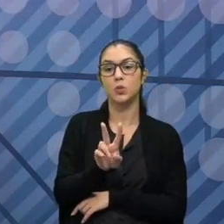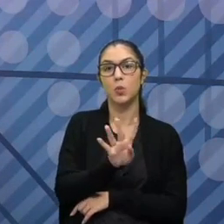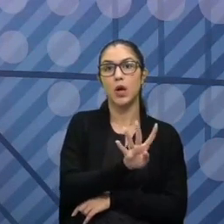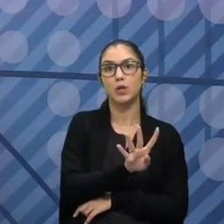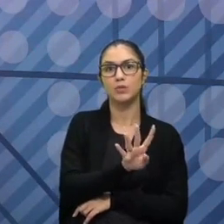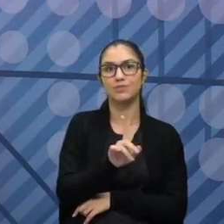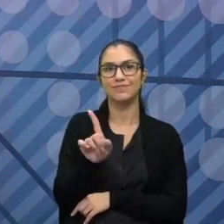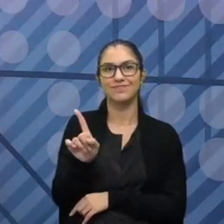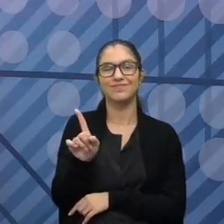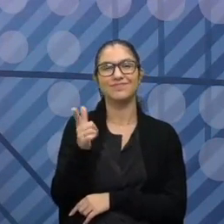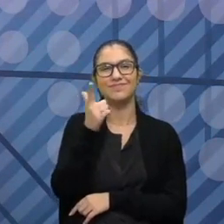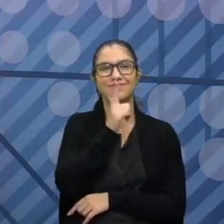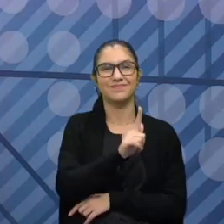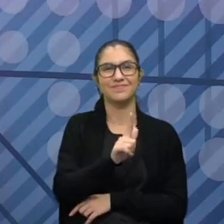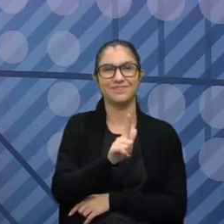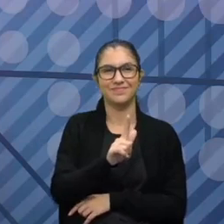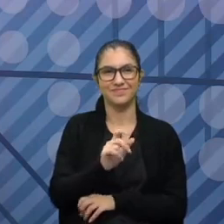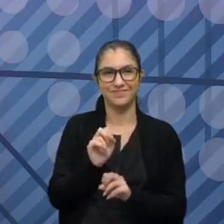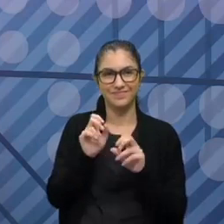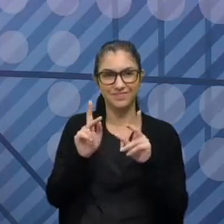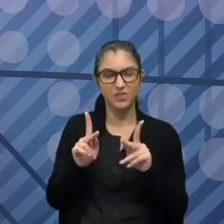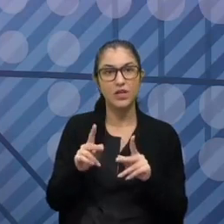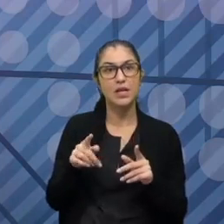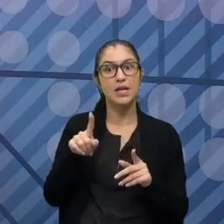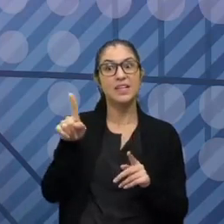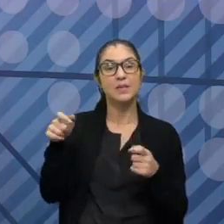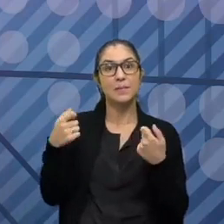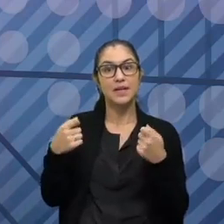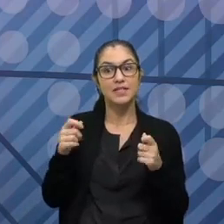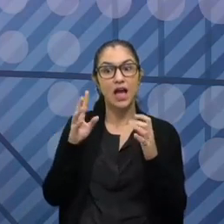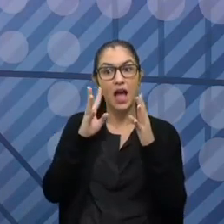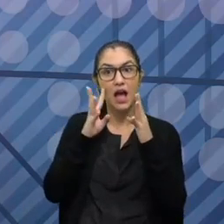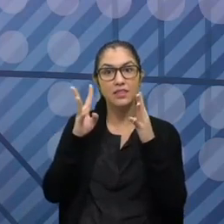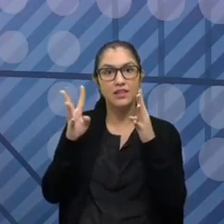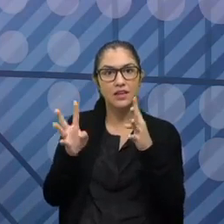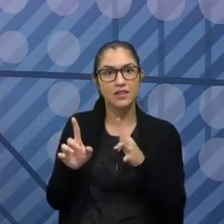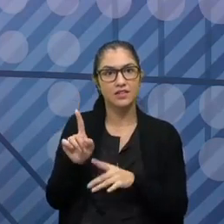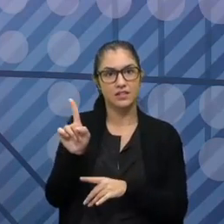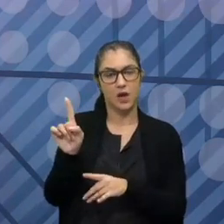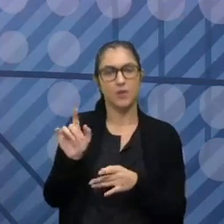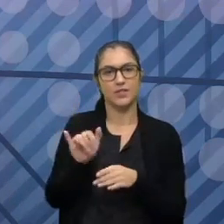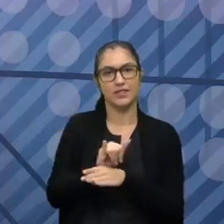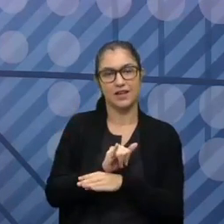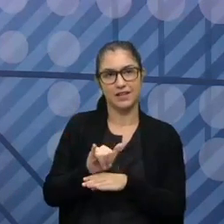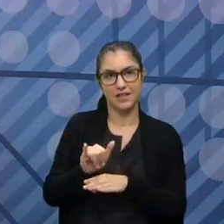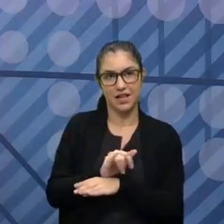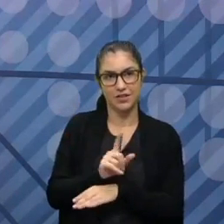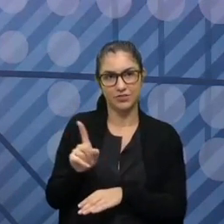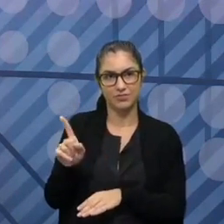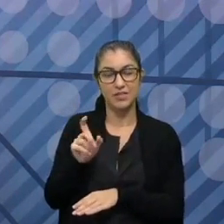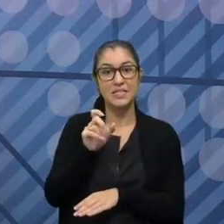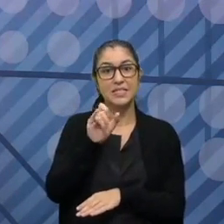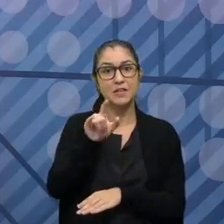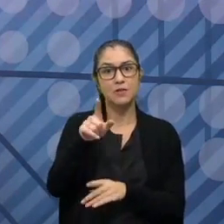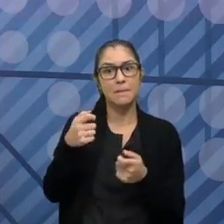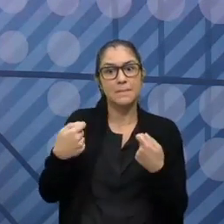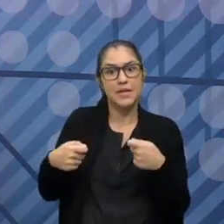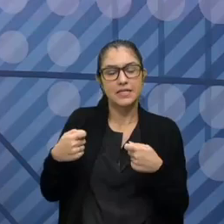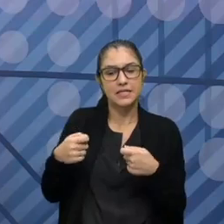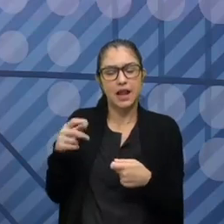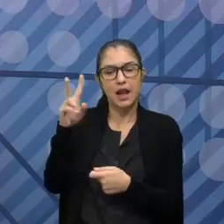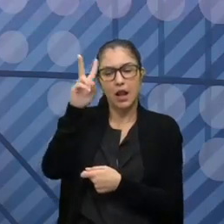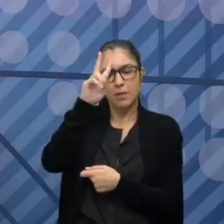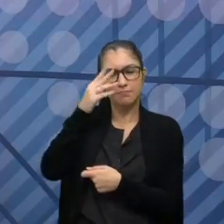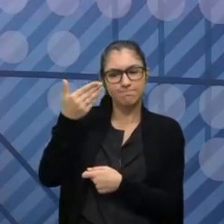eles escrevem certo ali. Tá? Então, nós precisamos prestar atenção nessas estratégias. Se você precisa